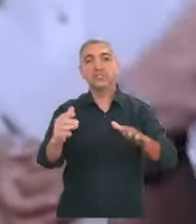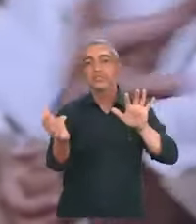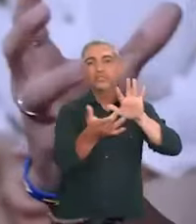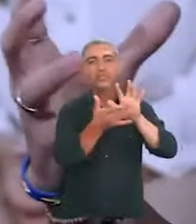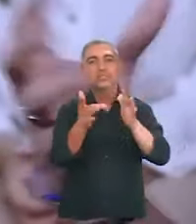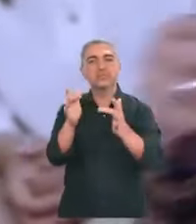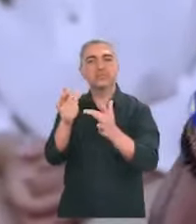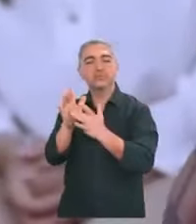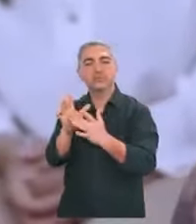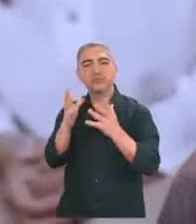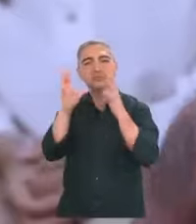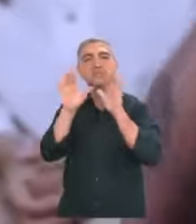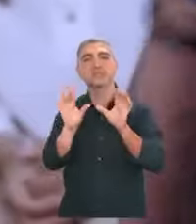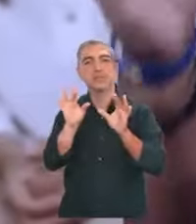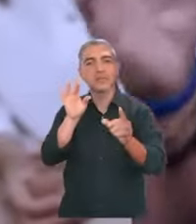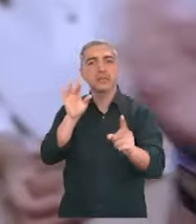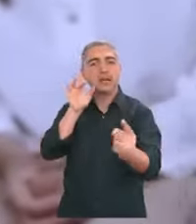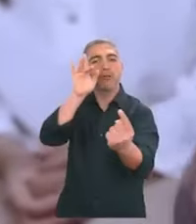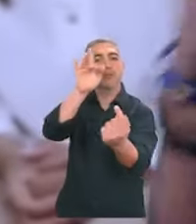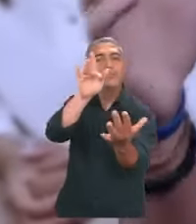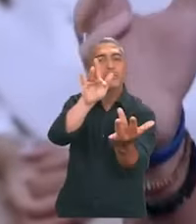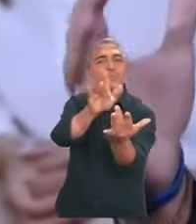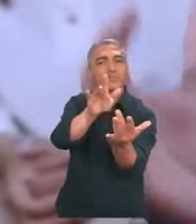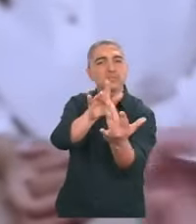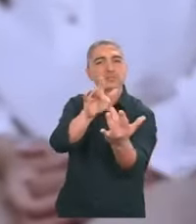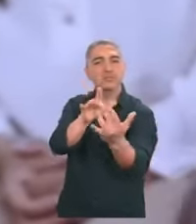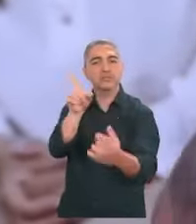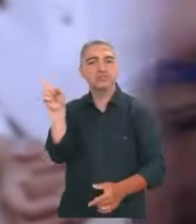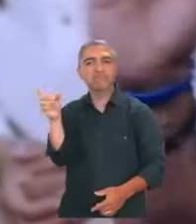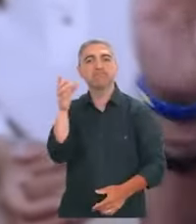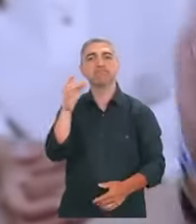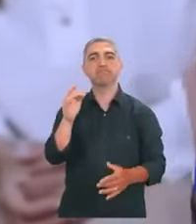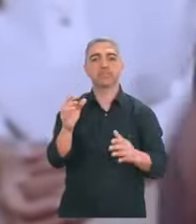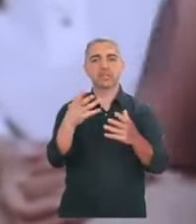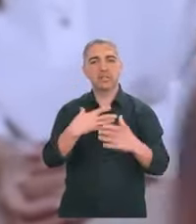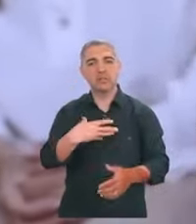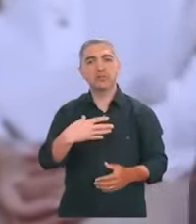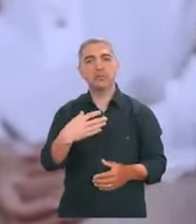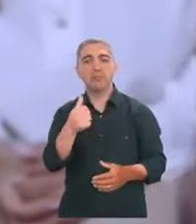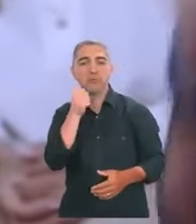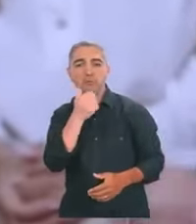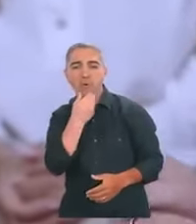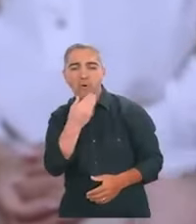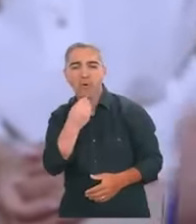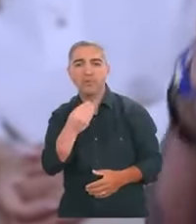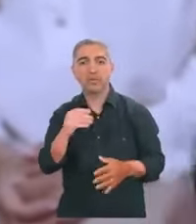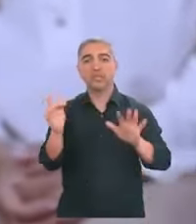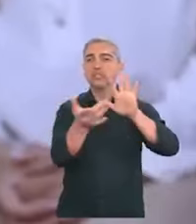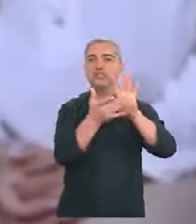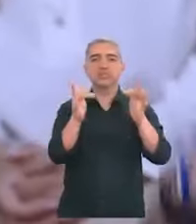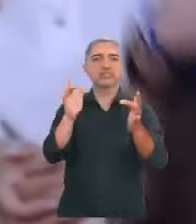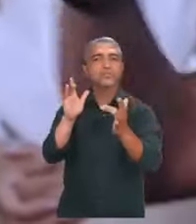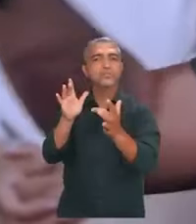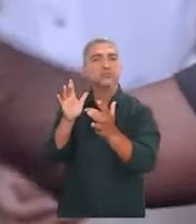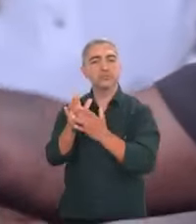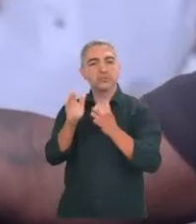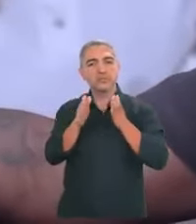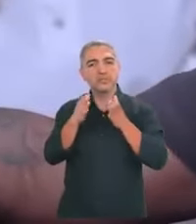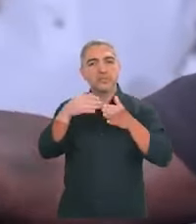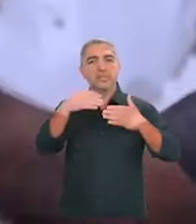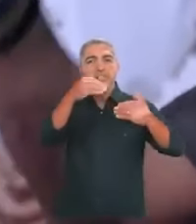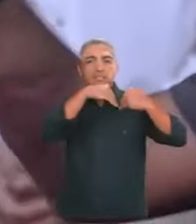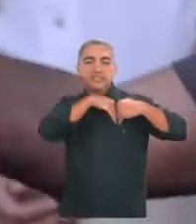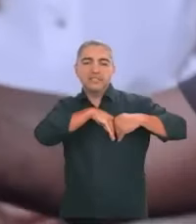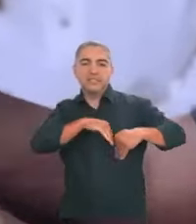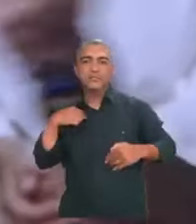com estratégia, com capacidade humana, com competência, não tem nada a ver. É Jesus em nós,